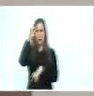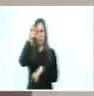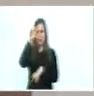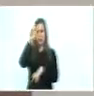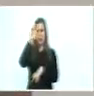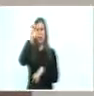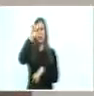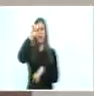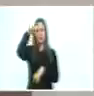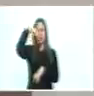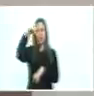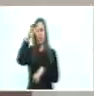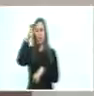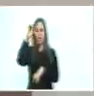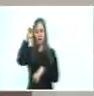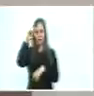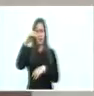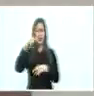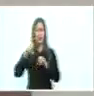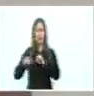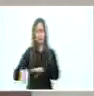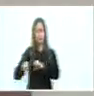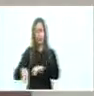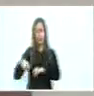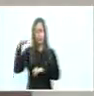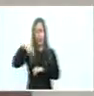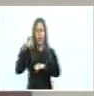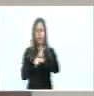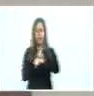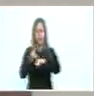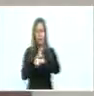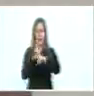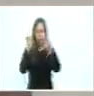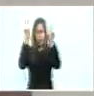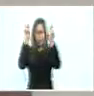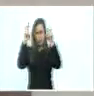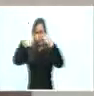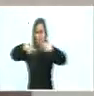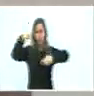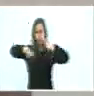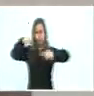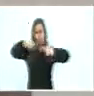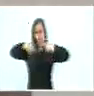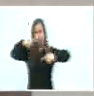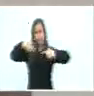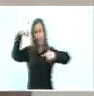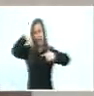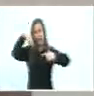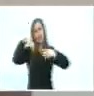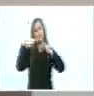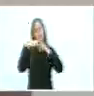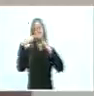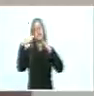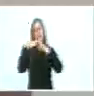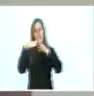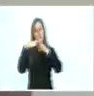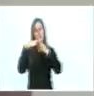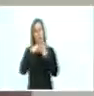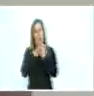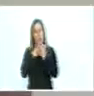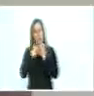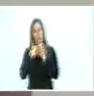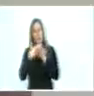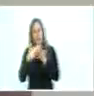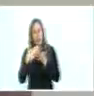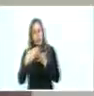Viçosa, Superintendência de Educação, que é assunto discutido nessa casa desde o início do meu